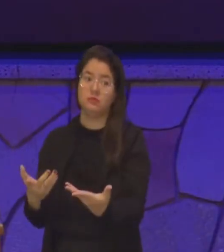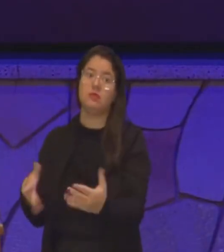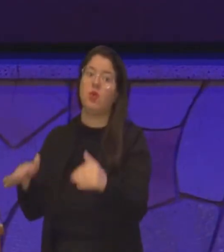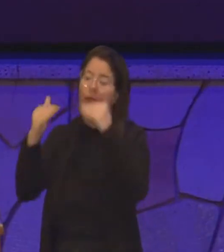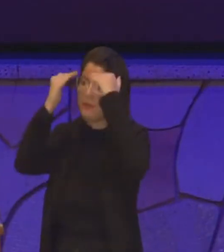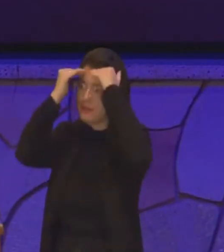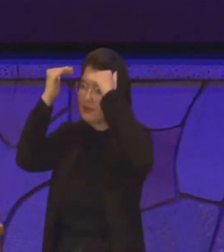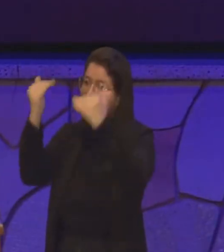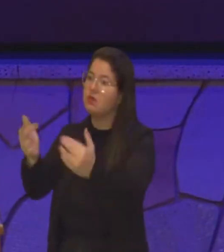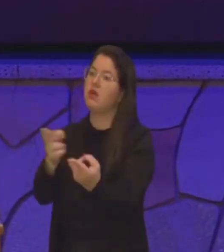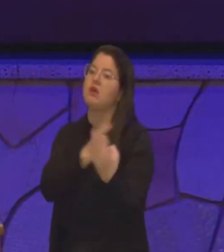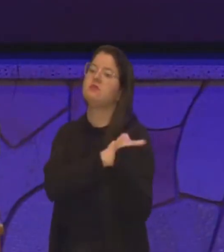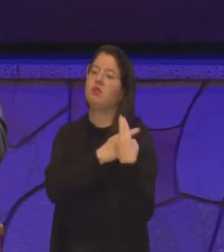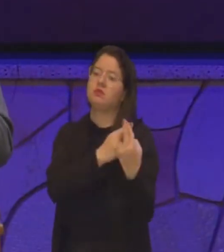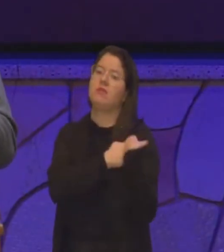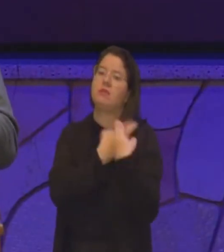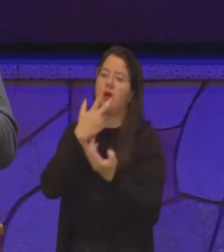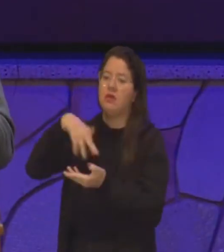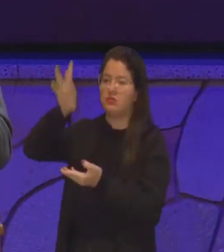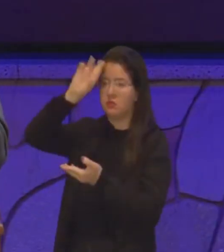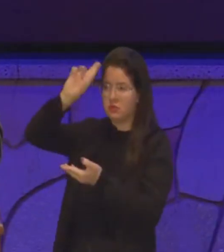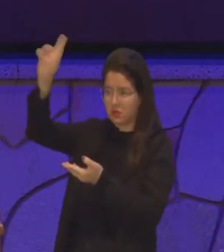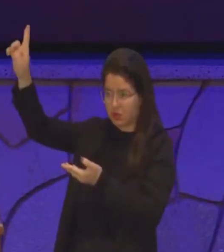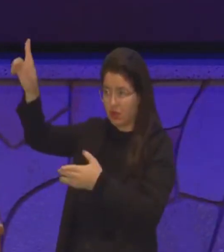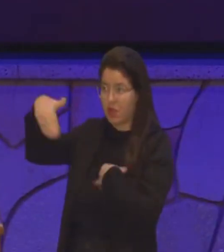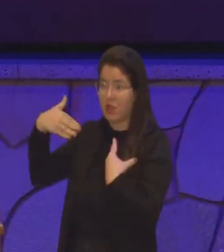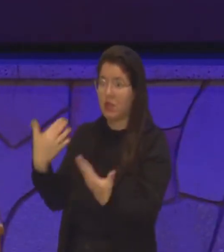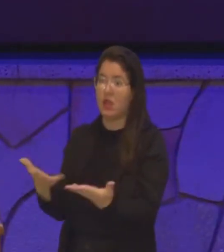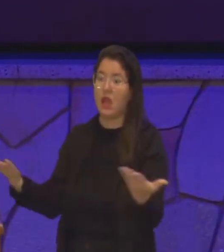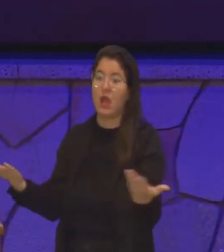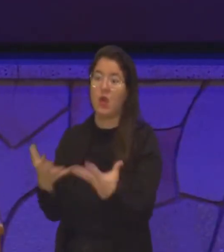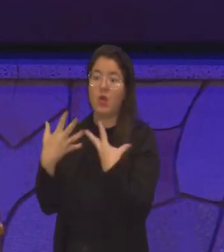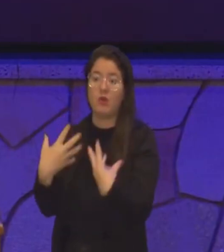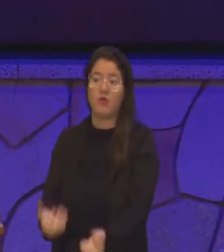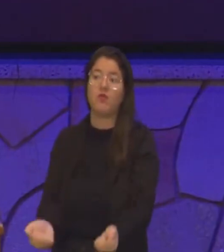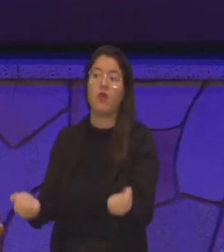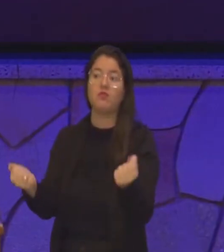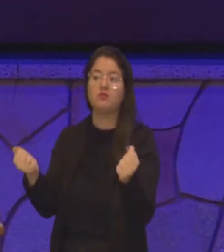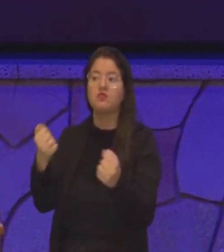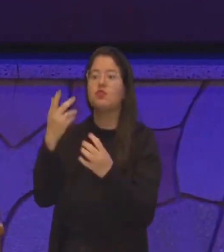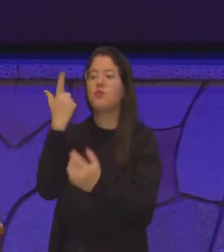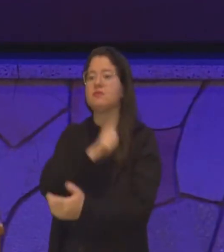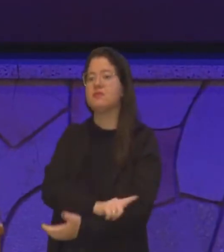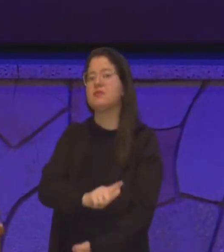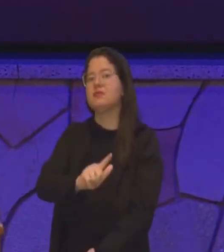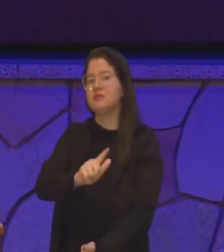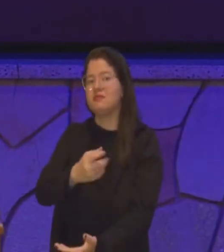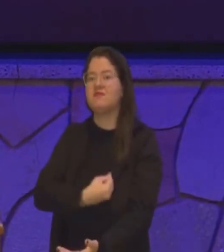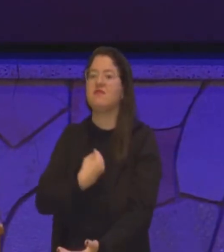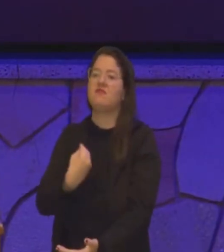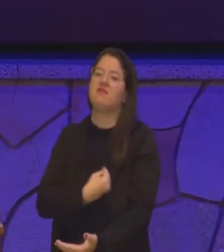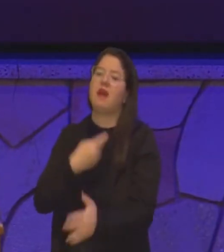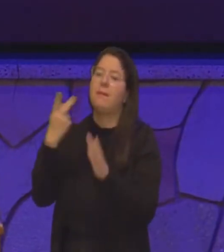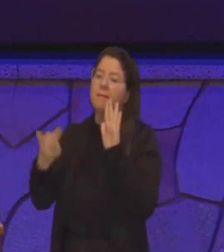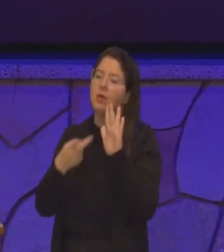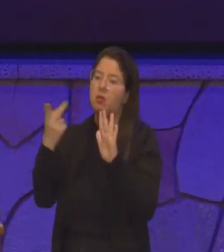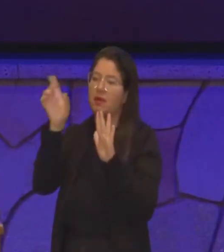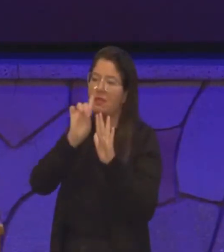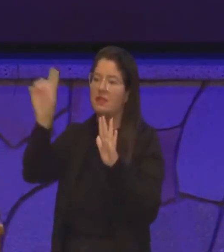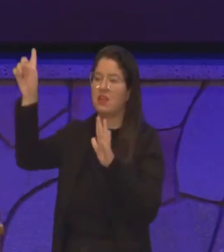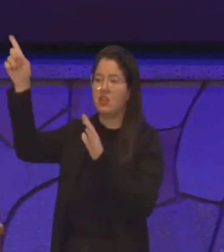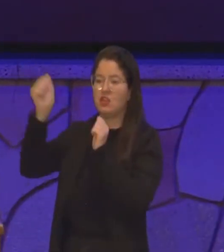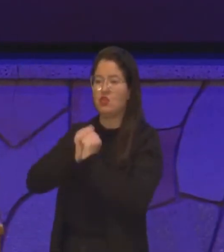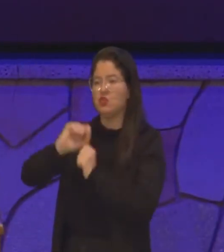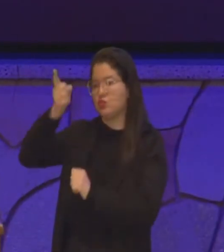comissão do Senhor. Então nós vamos viver a sua promessa: Ele estará conosco todos